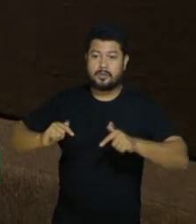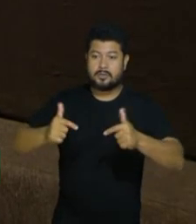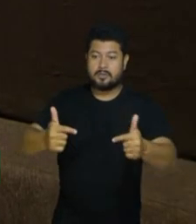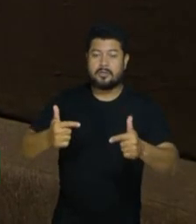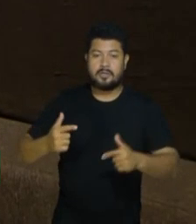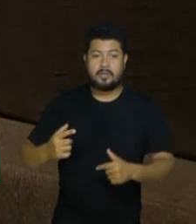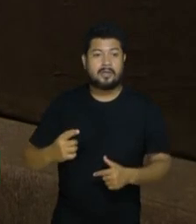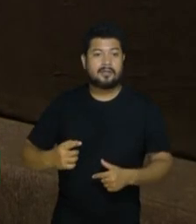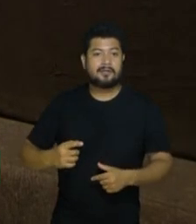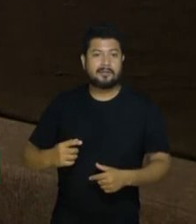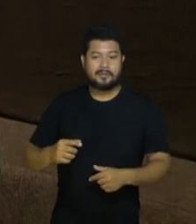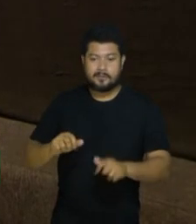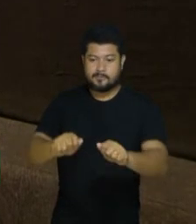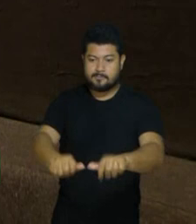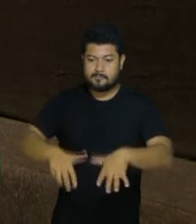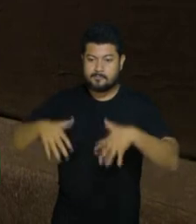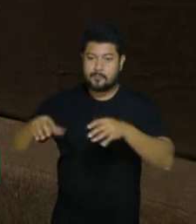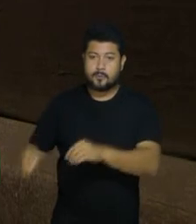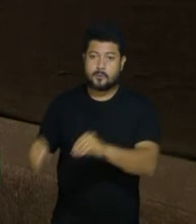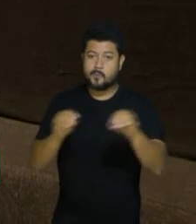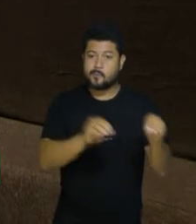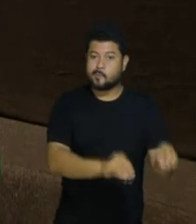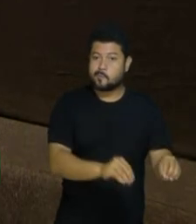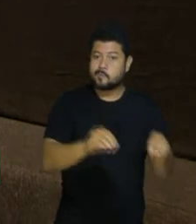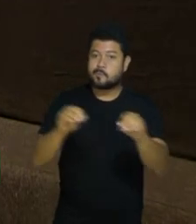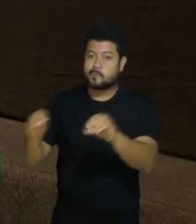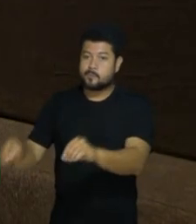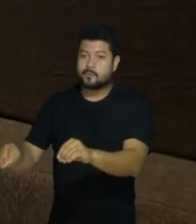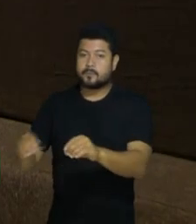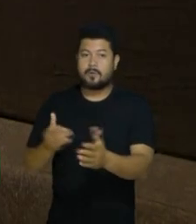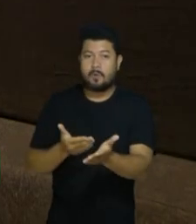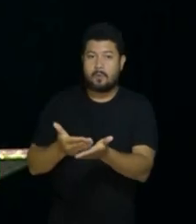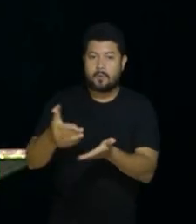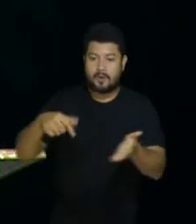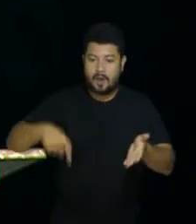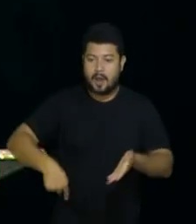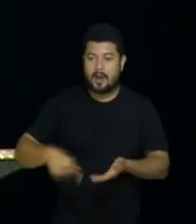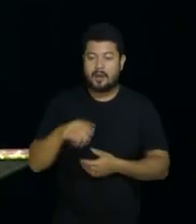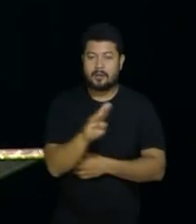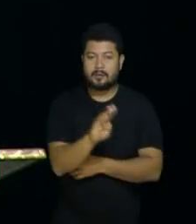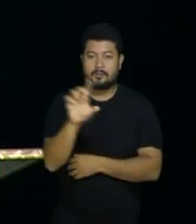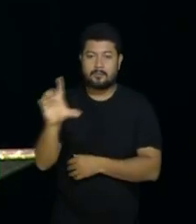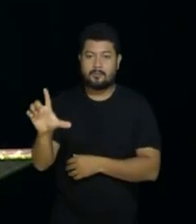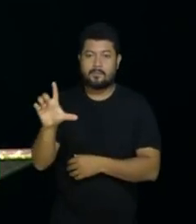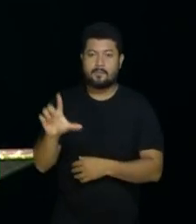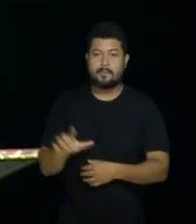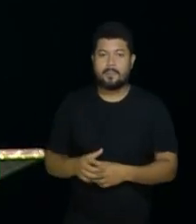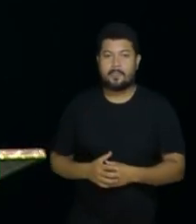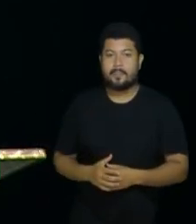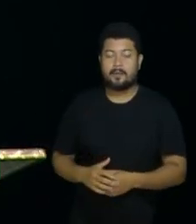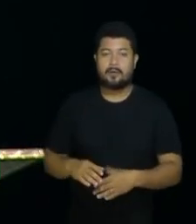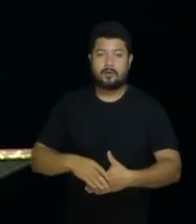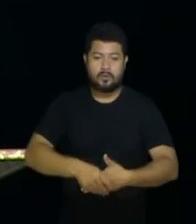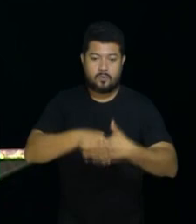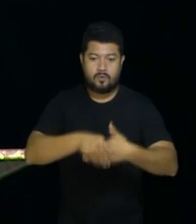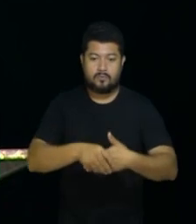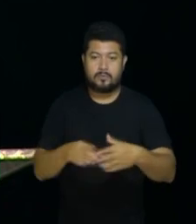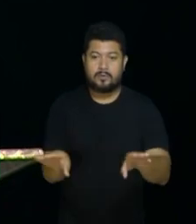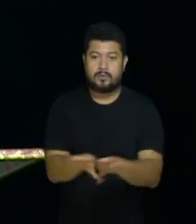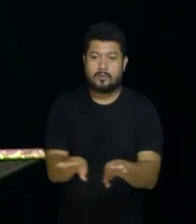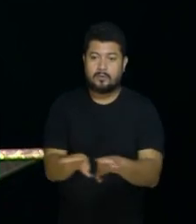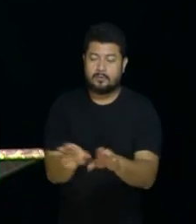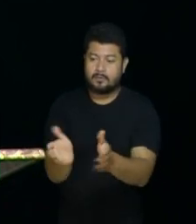itinerantes que estamos realizando por toda Santa Catarina, iniciando para a nossa querida Blumenau. Cumprimentar os membros da mesa, na